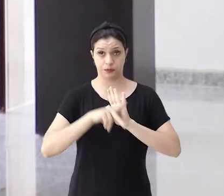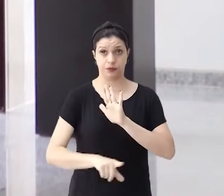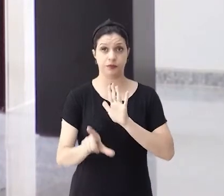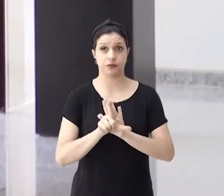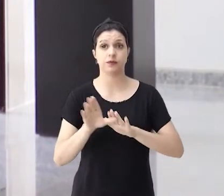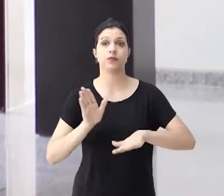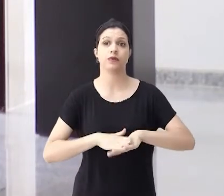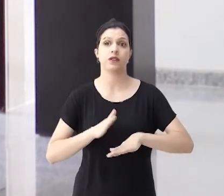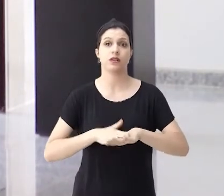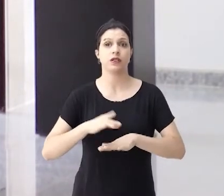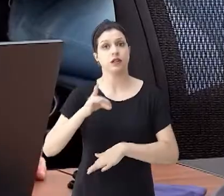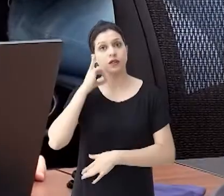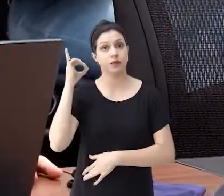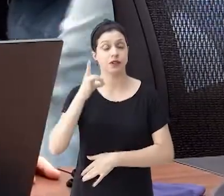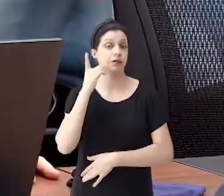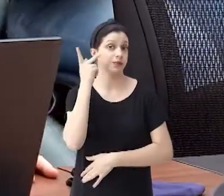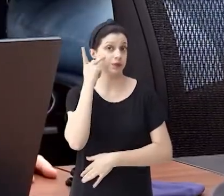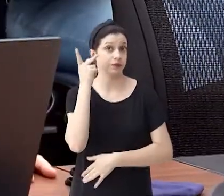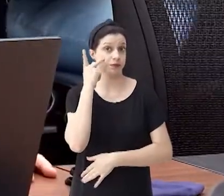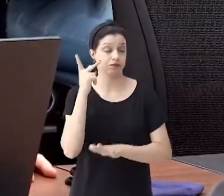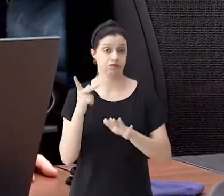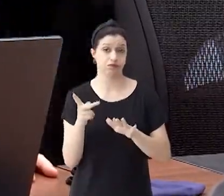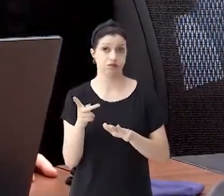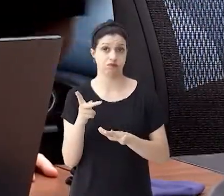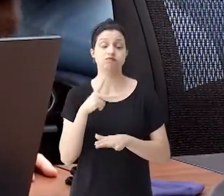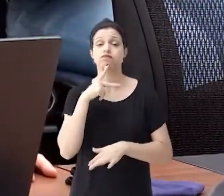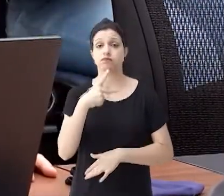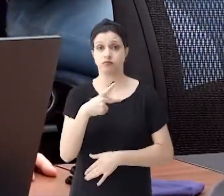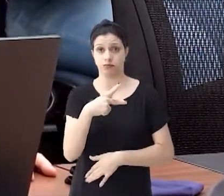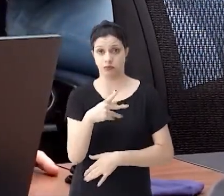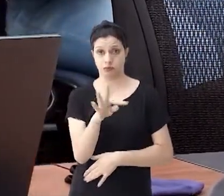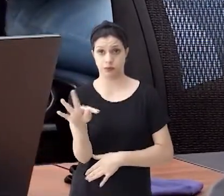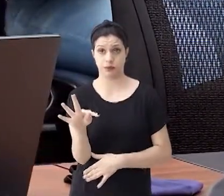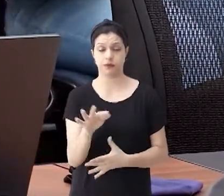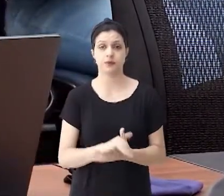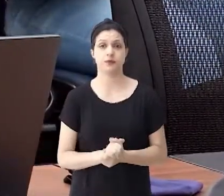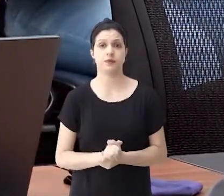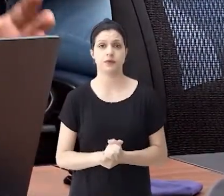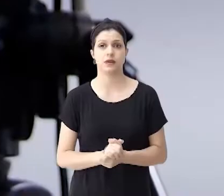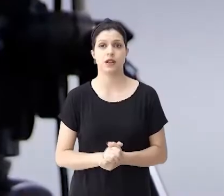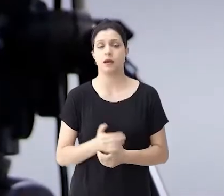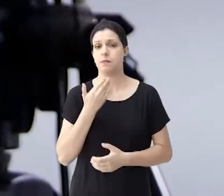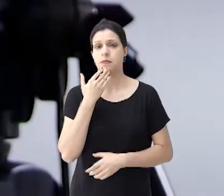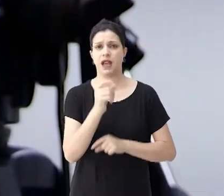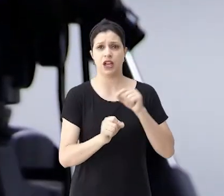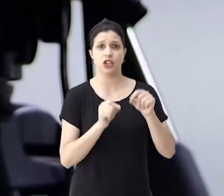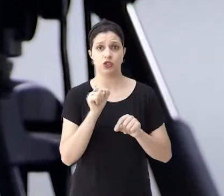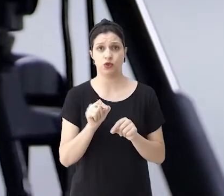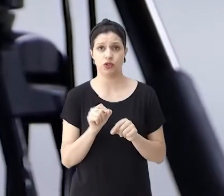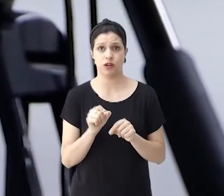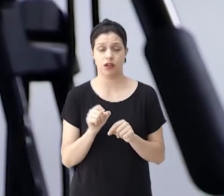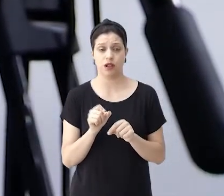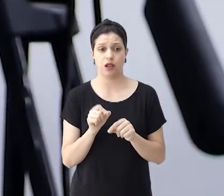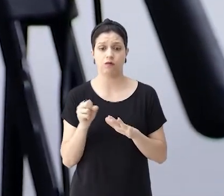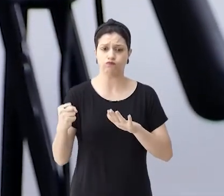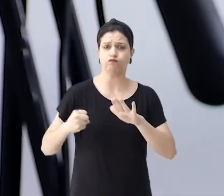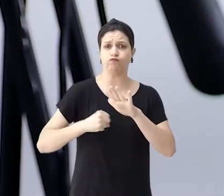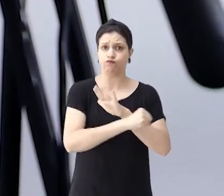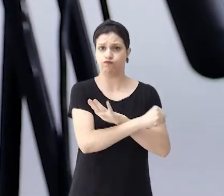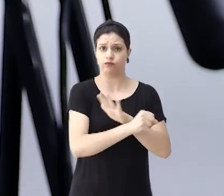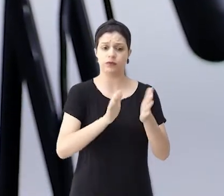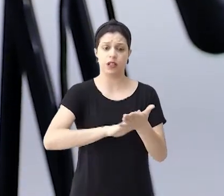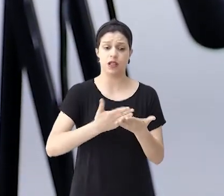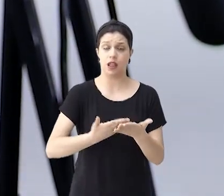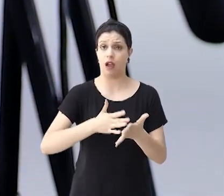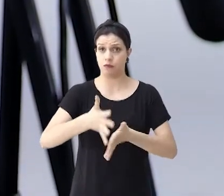em segunda discussão e votação. O projeto de lei de autoria do deputado Pedro Kemp, do PT, que determina a inclusão